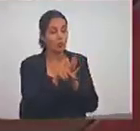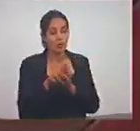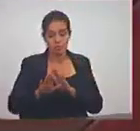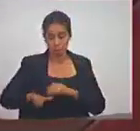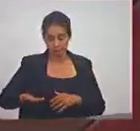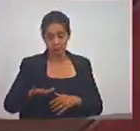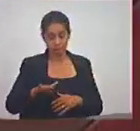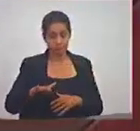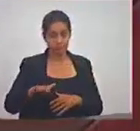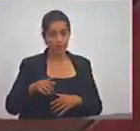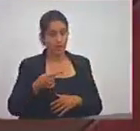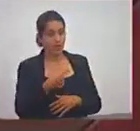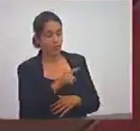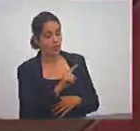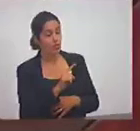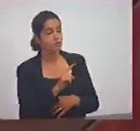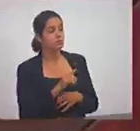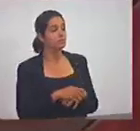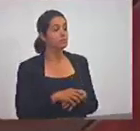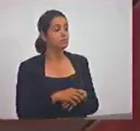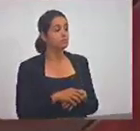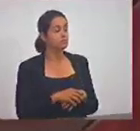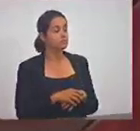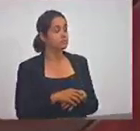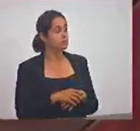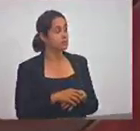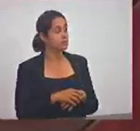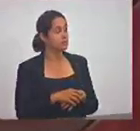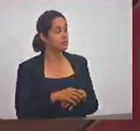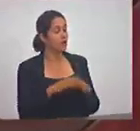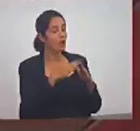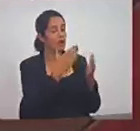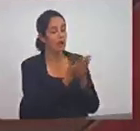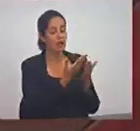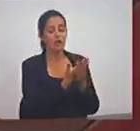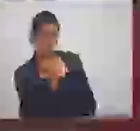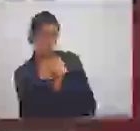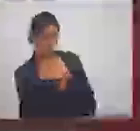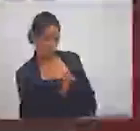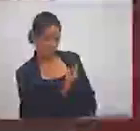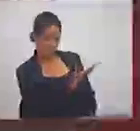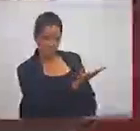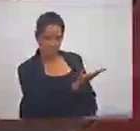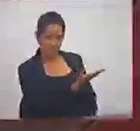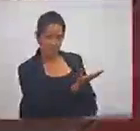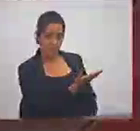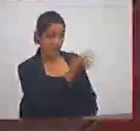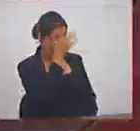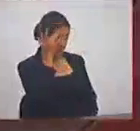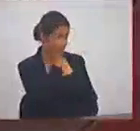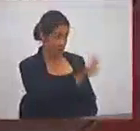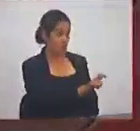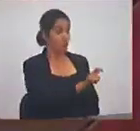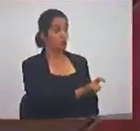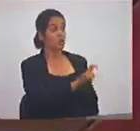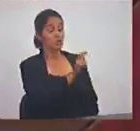fizemos, no Marzoc. Visitamos também a creche do Tio Queen e o Recanto de Marlene, e essa vai para a sindicância.